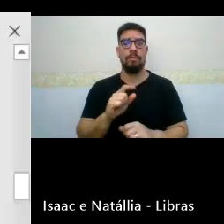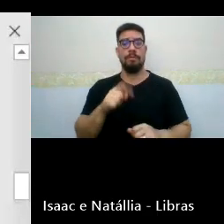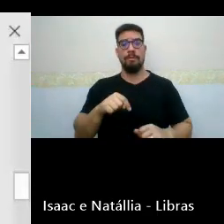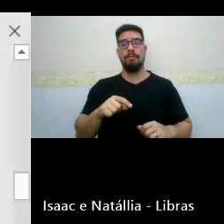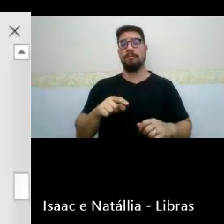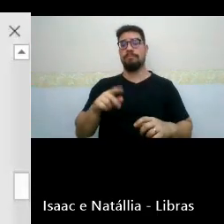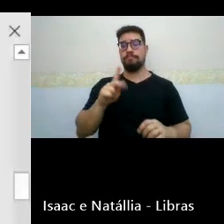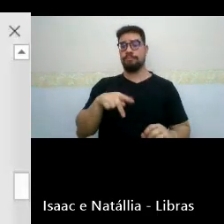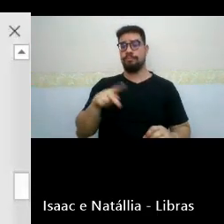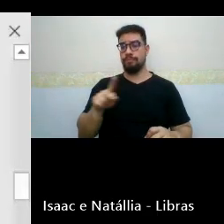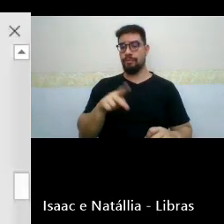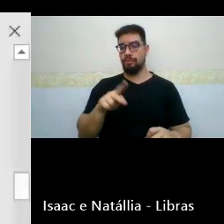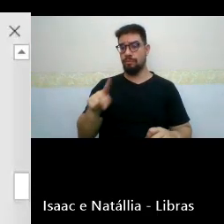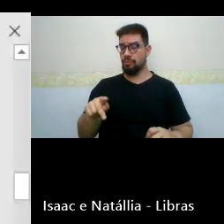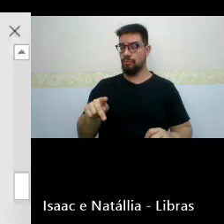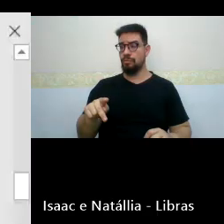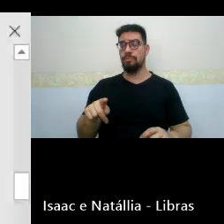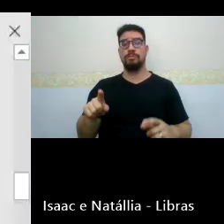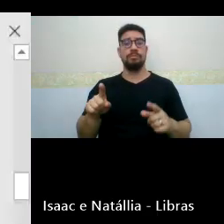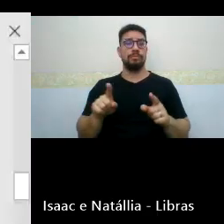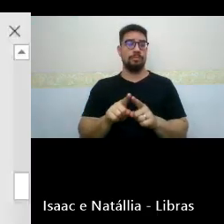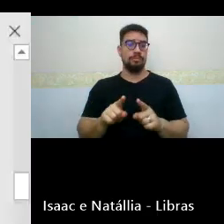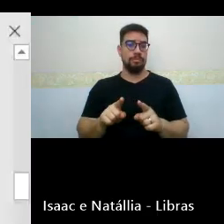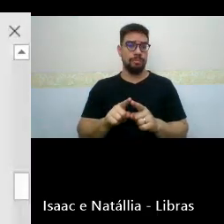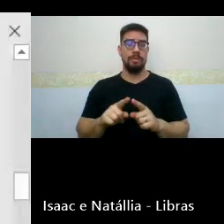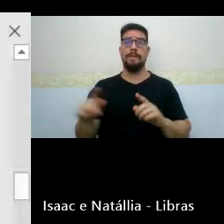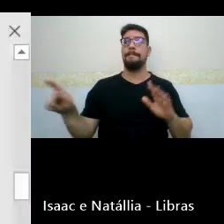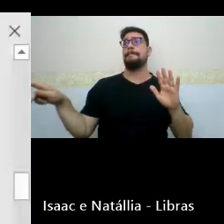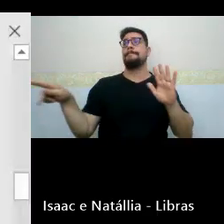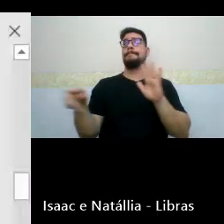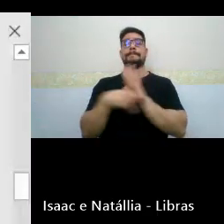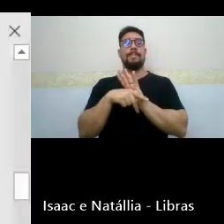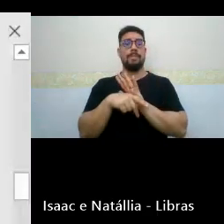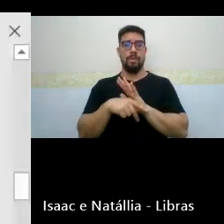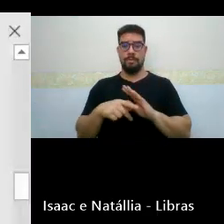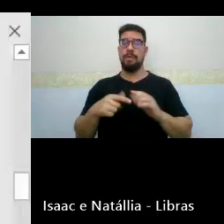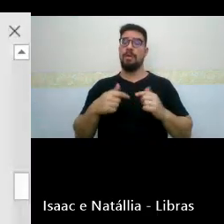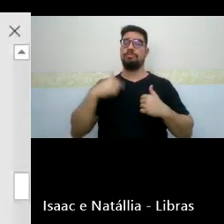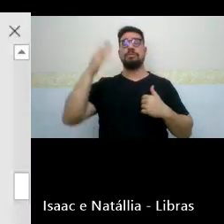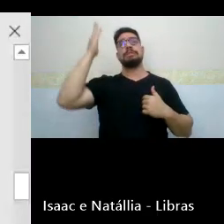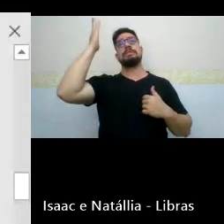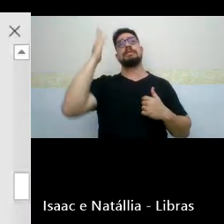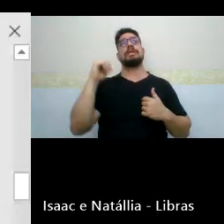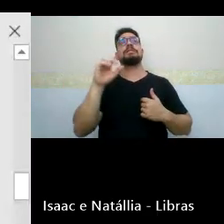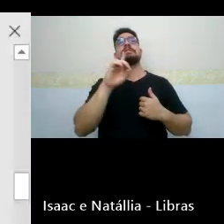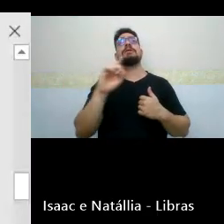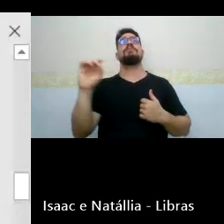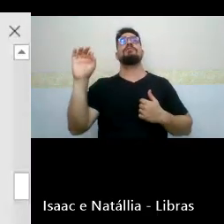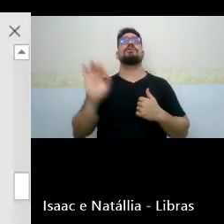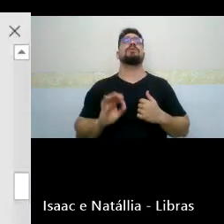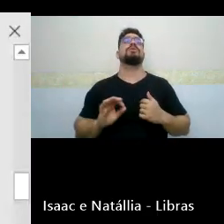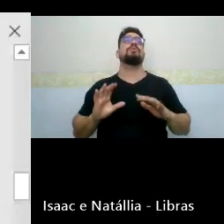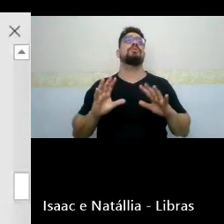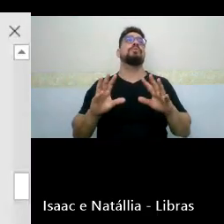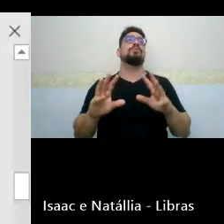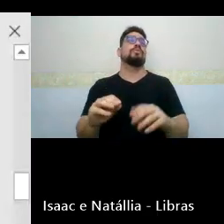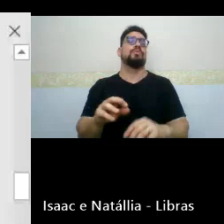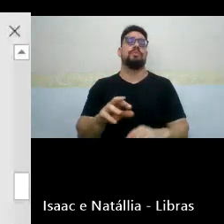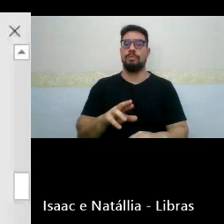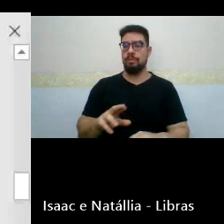essa professora, também não são os donos de toda a verdade. Eles são os